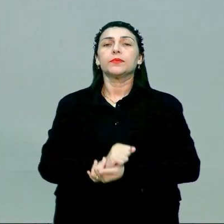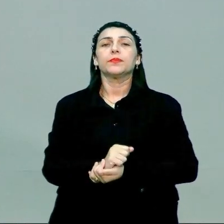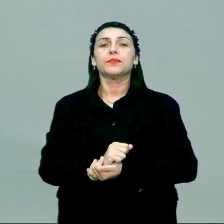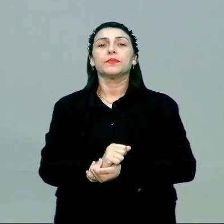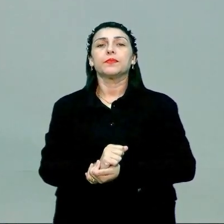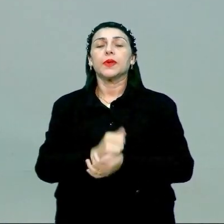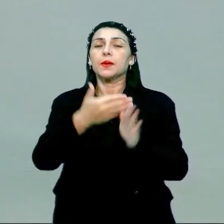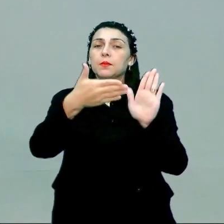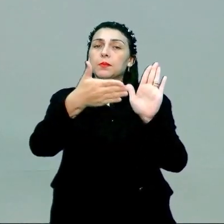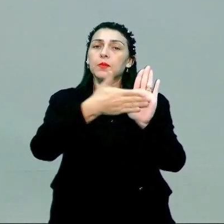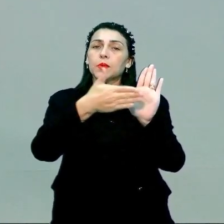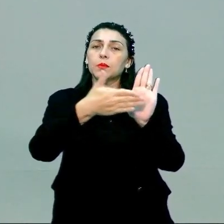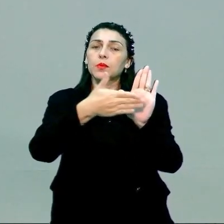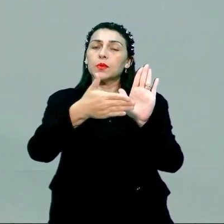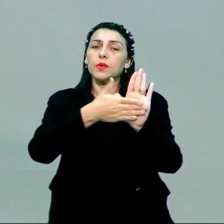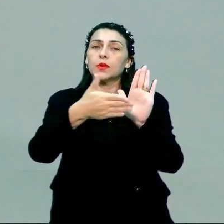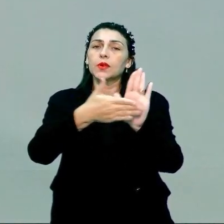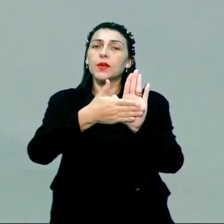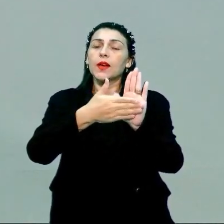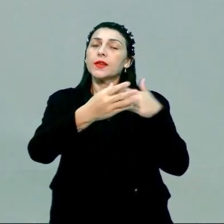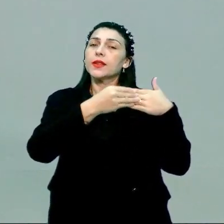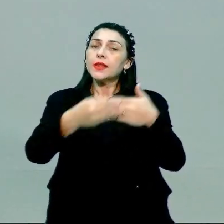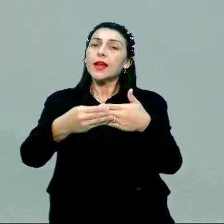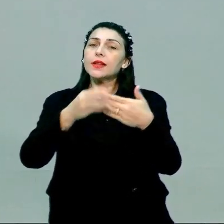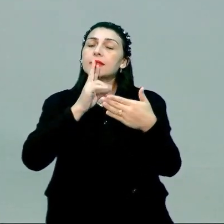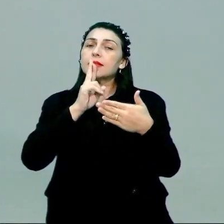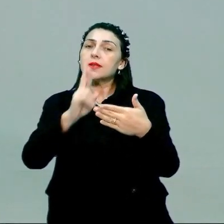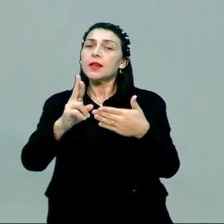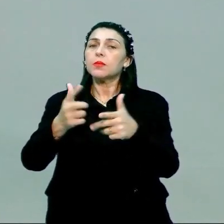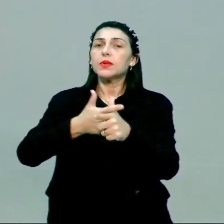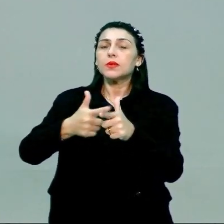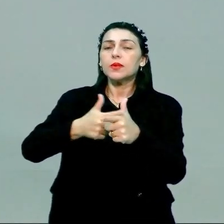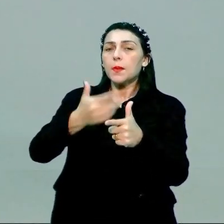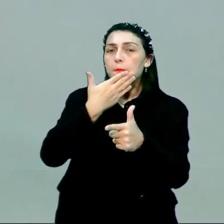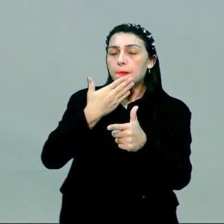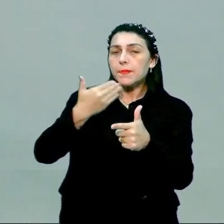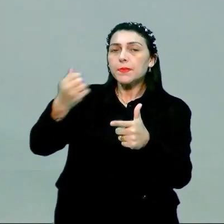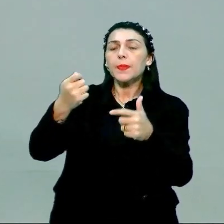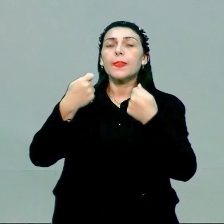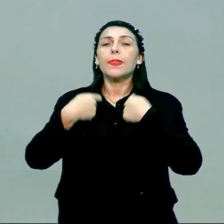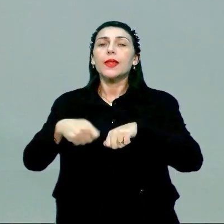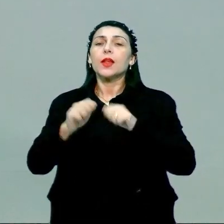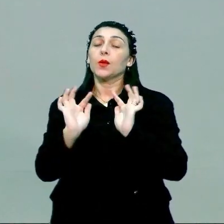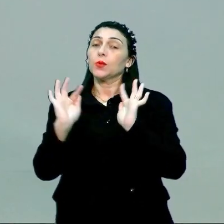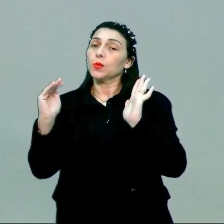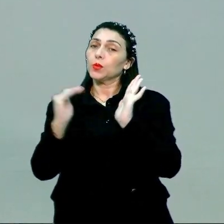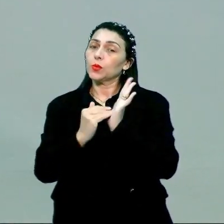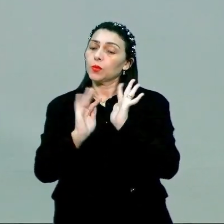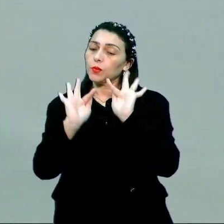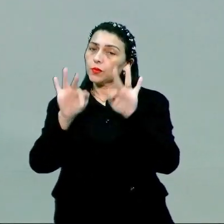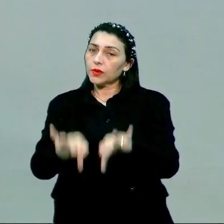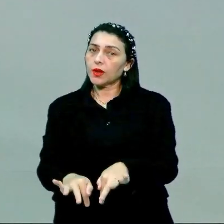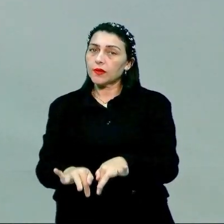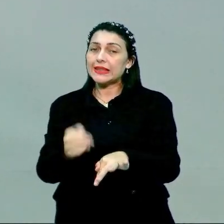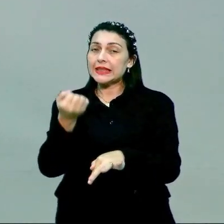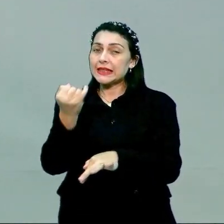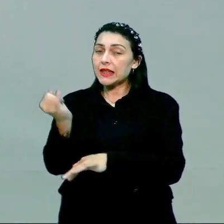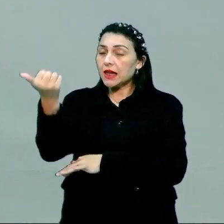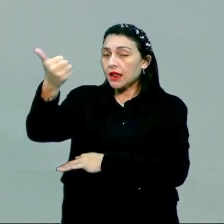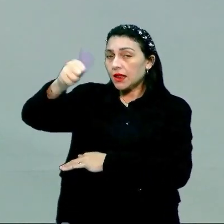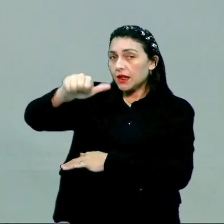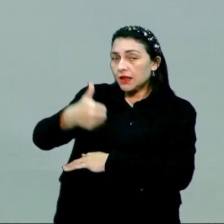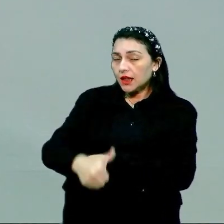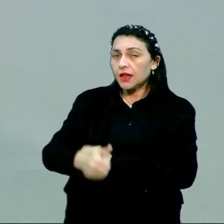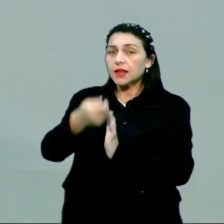para a proposta de intervenção, deduz-se que ela deve ficar no final. E se você analisar